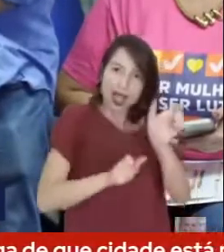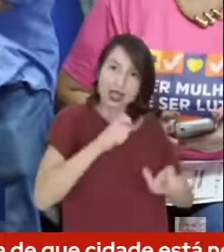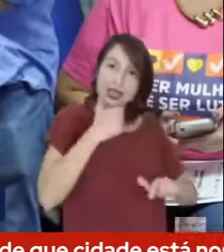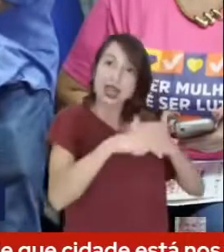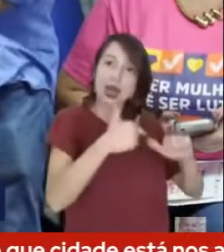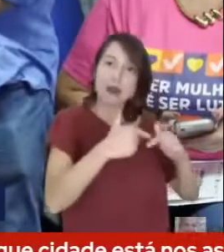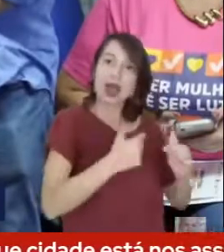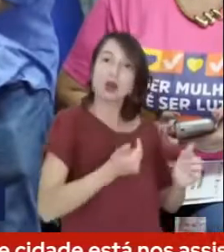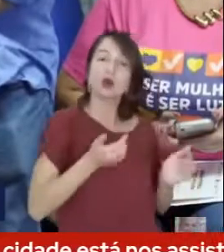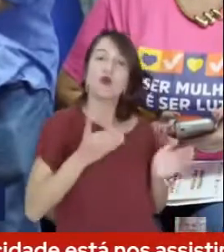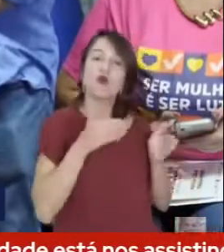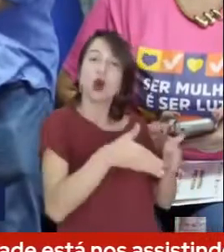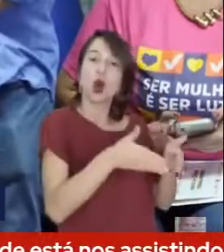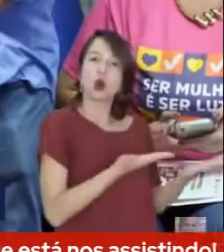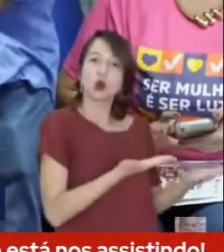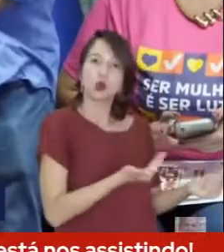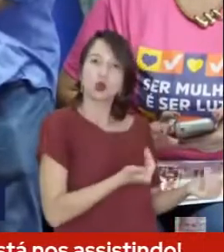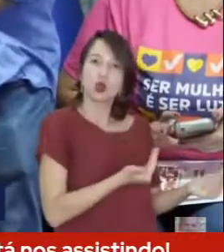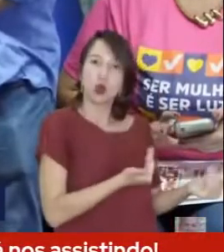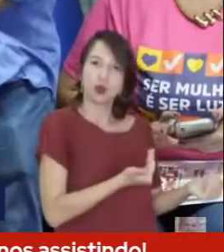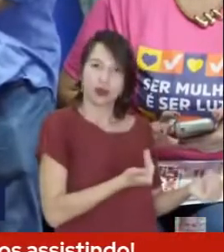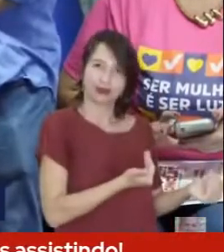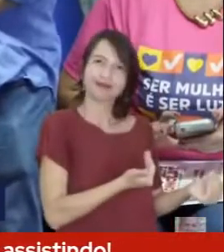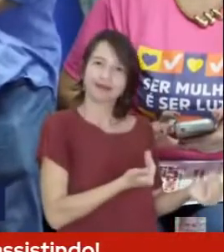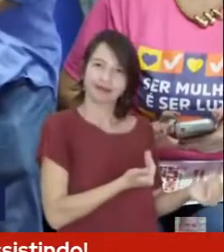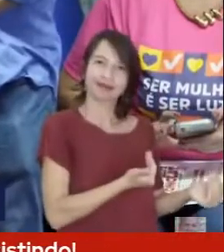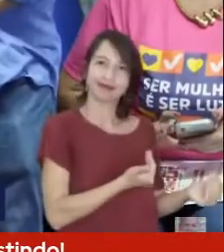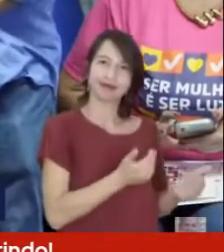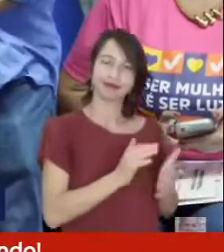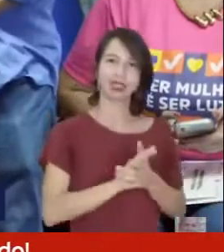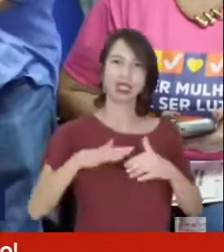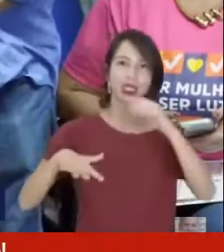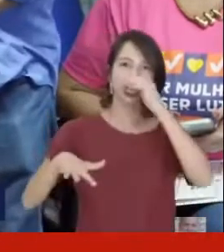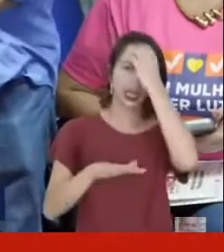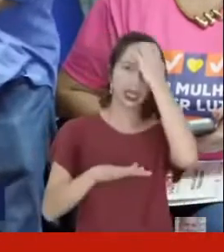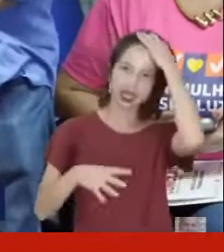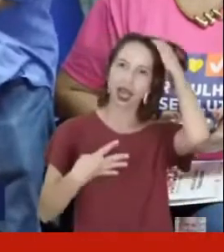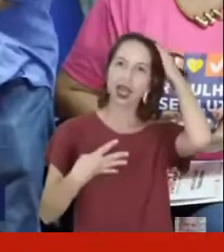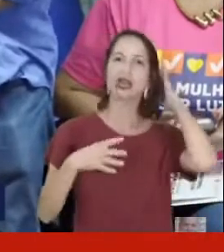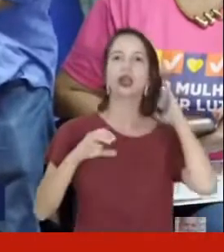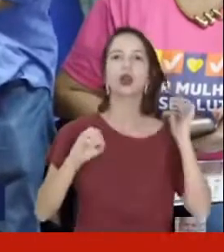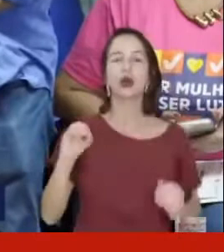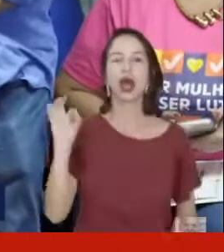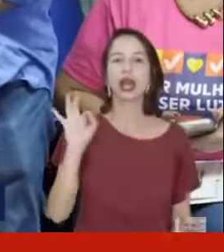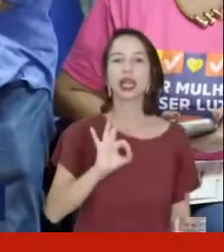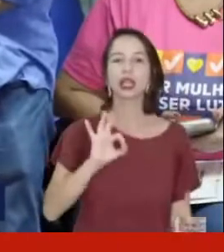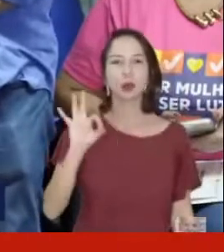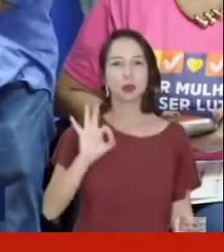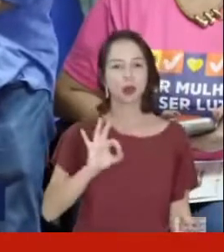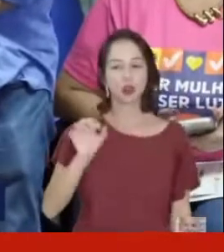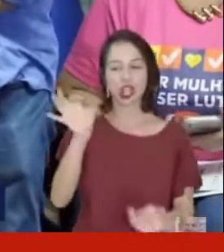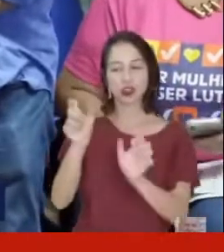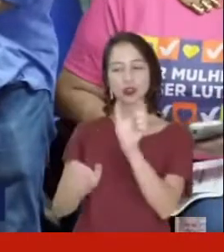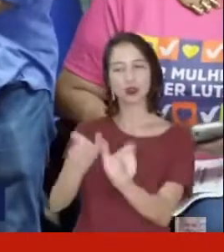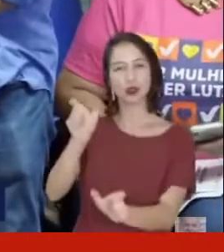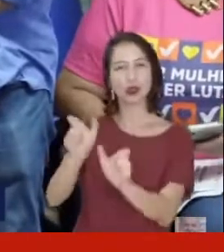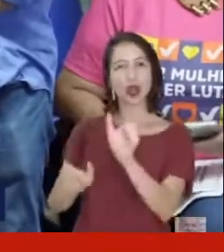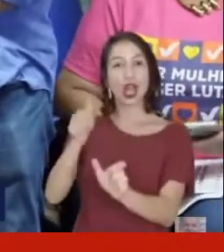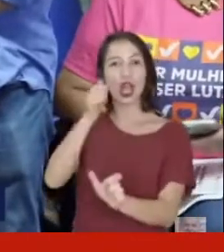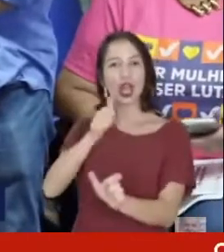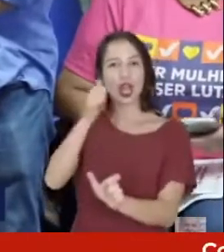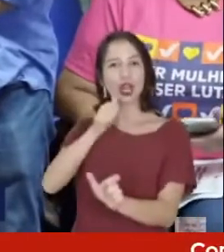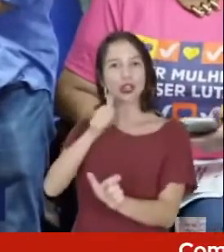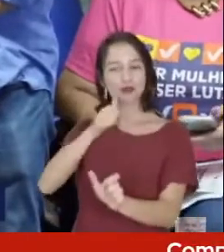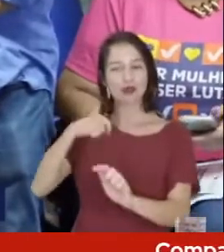setor 40% das mulheres que geram renda e sustentam